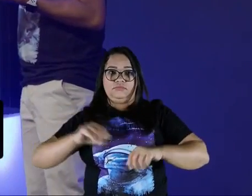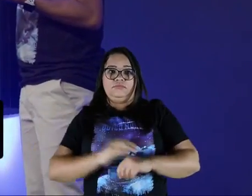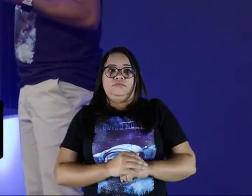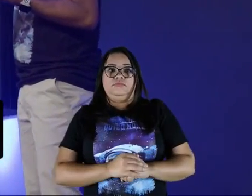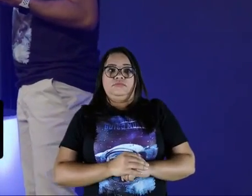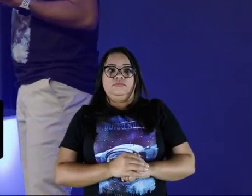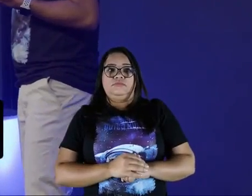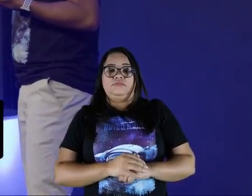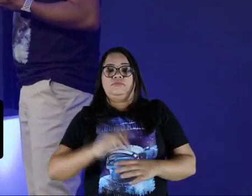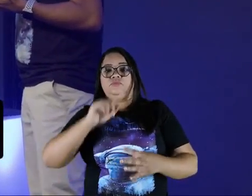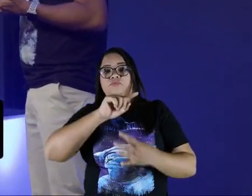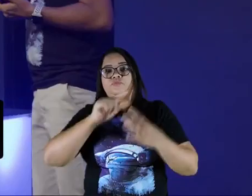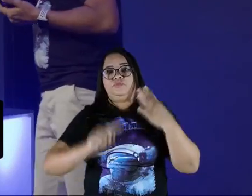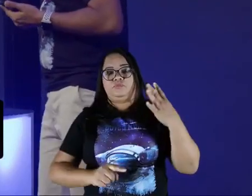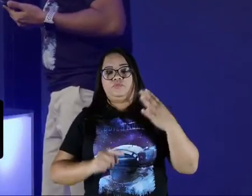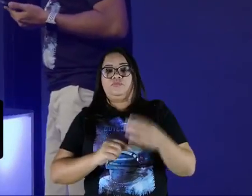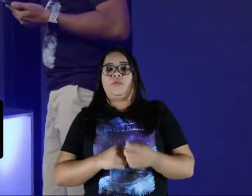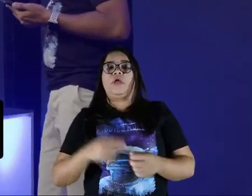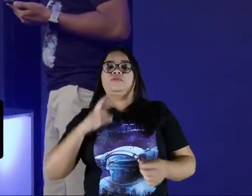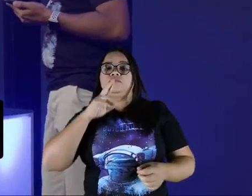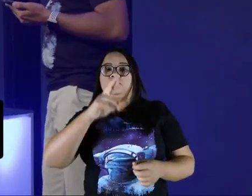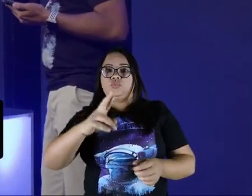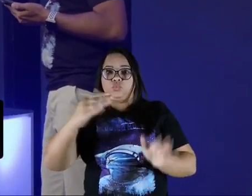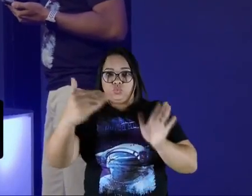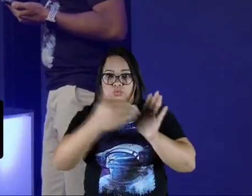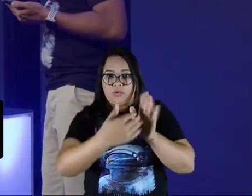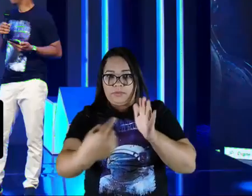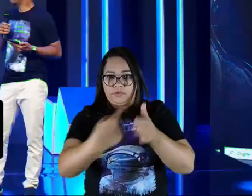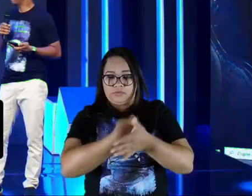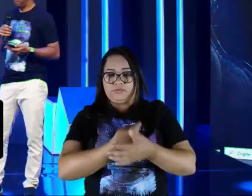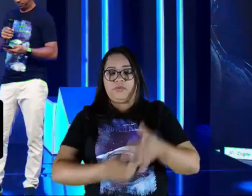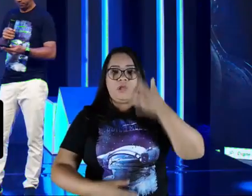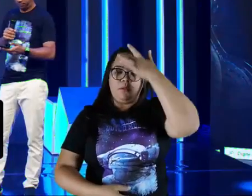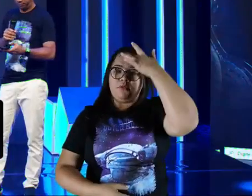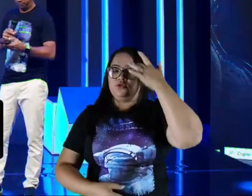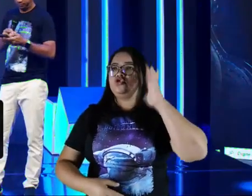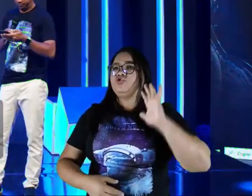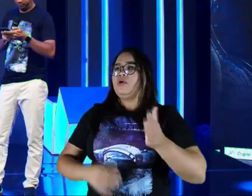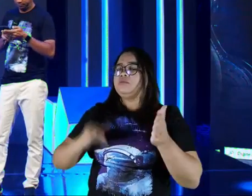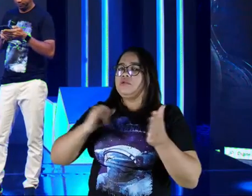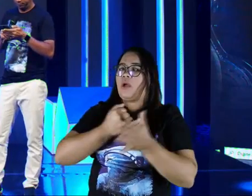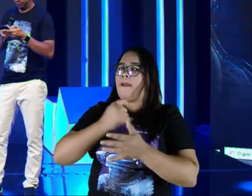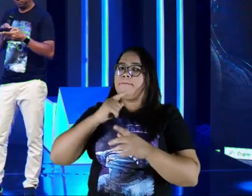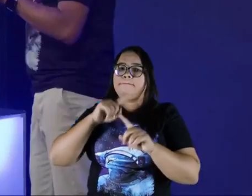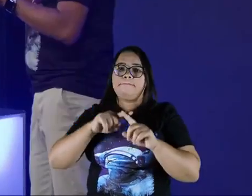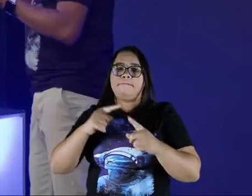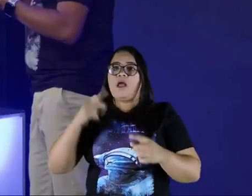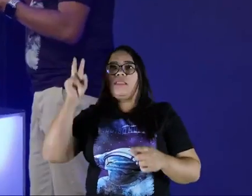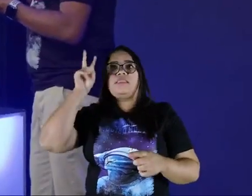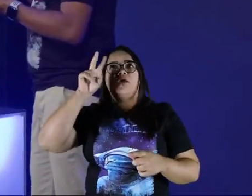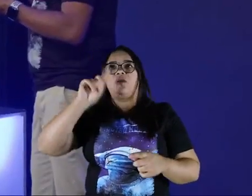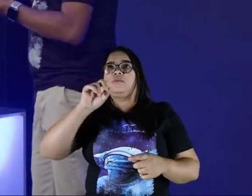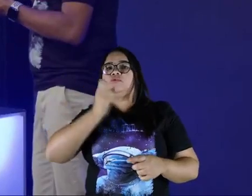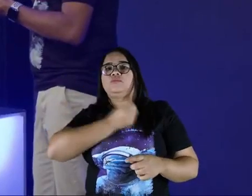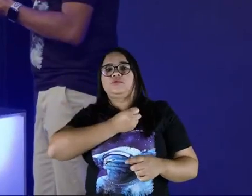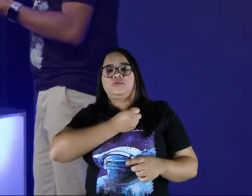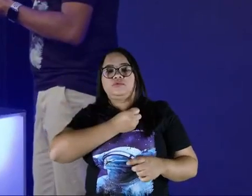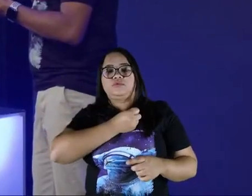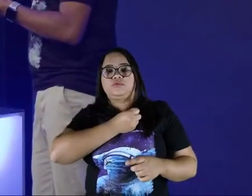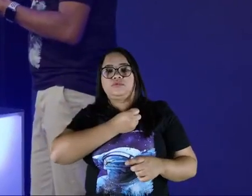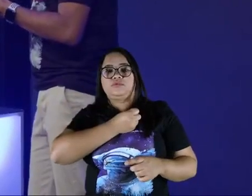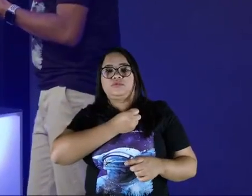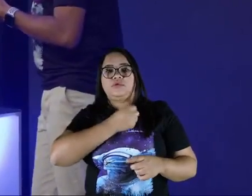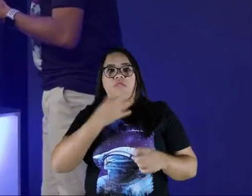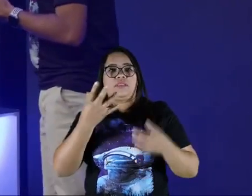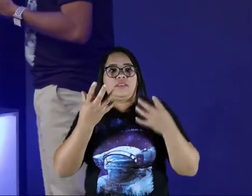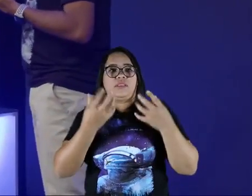um... E aí, pastor, legal, vou responder, né, a última pergunta. Tem gente que está falando assim, ah, eu já me inscrevi, mas eu não lembro o meu número de inscrição. Eu